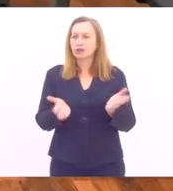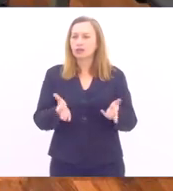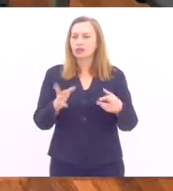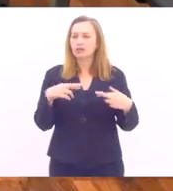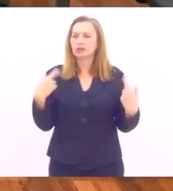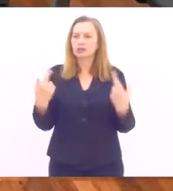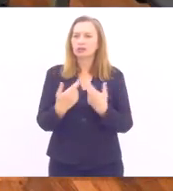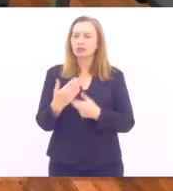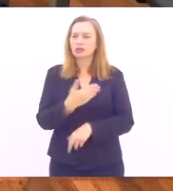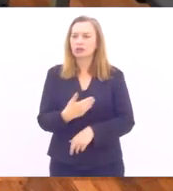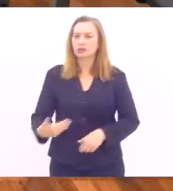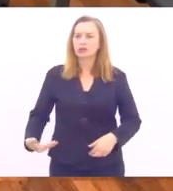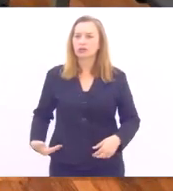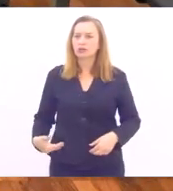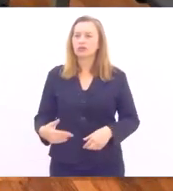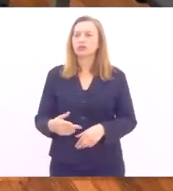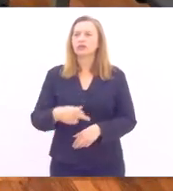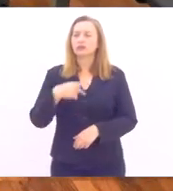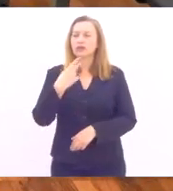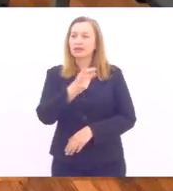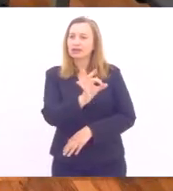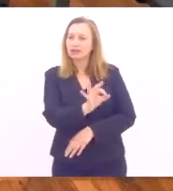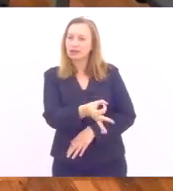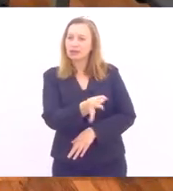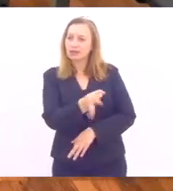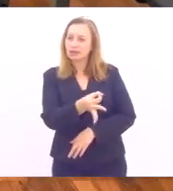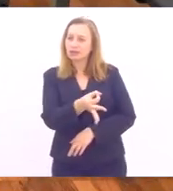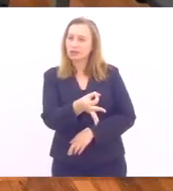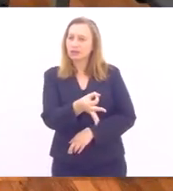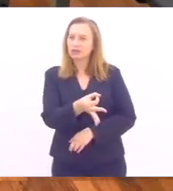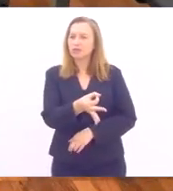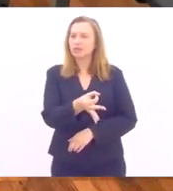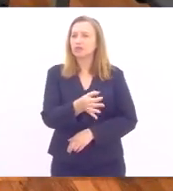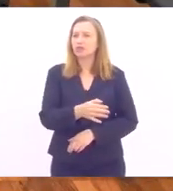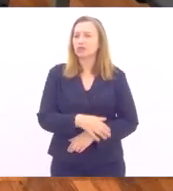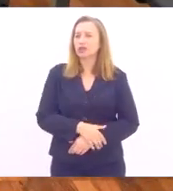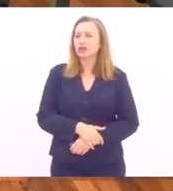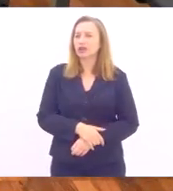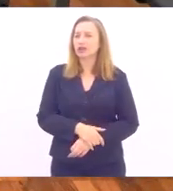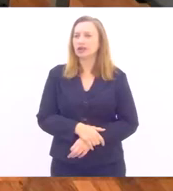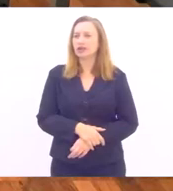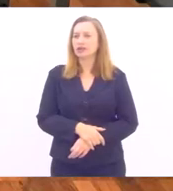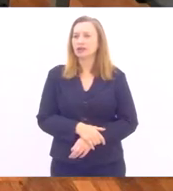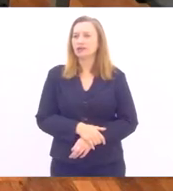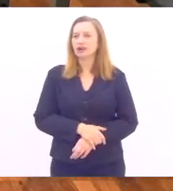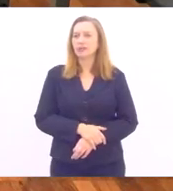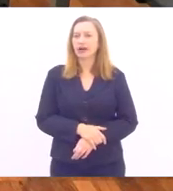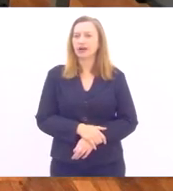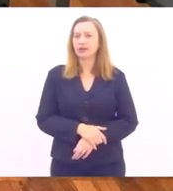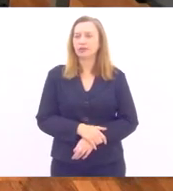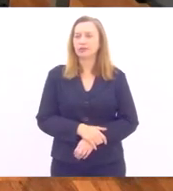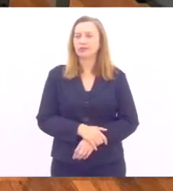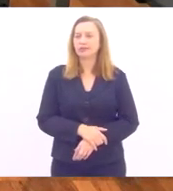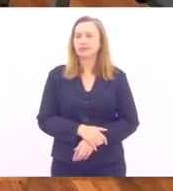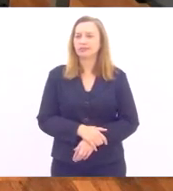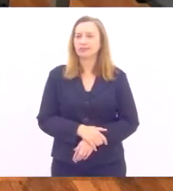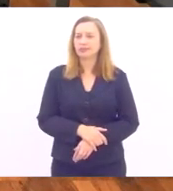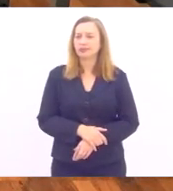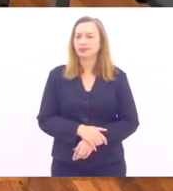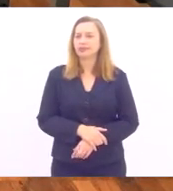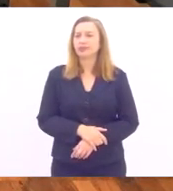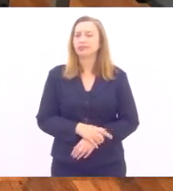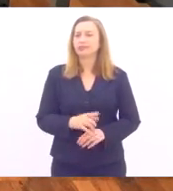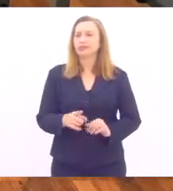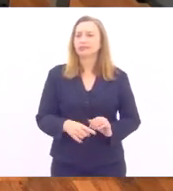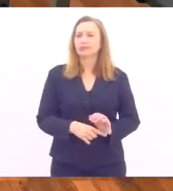audiência pública, nós vamos colocar exatamente para a discussão e, inclusive, a